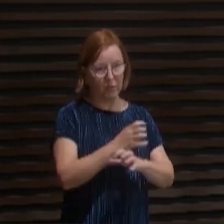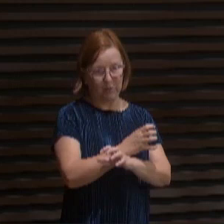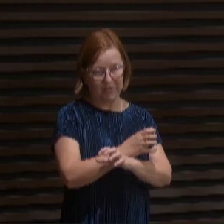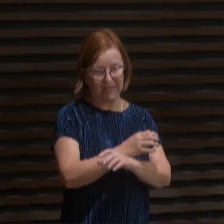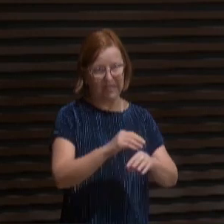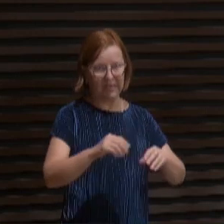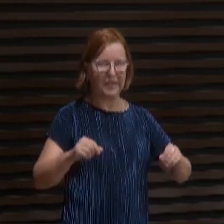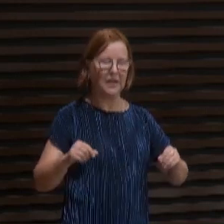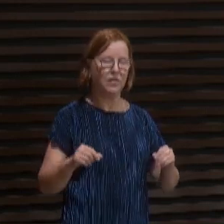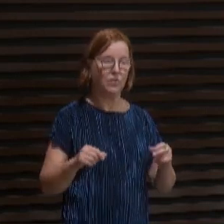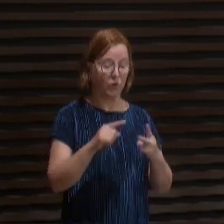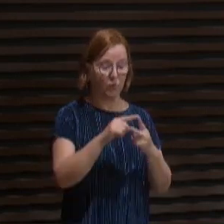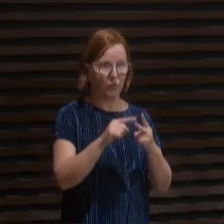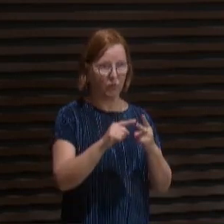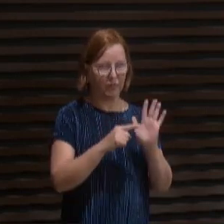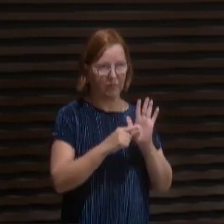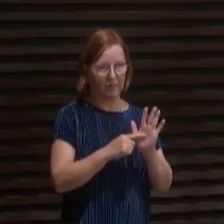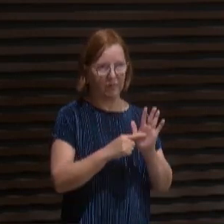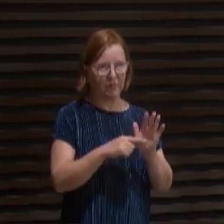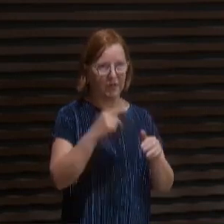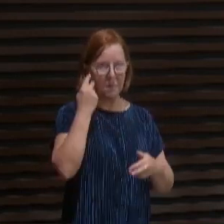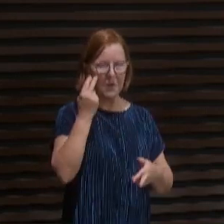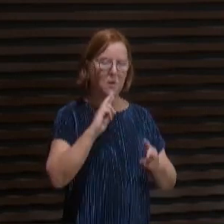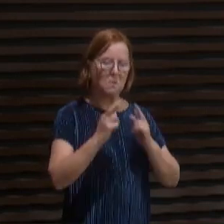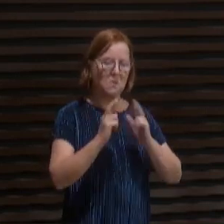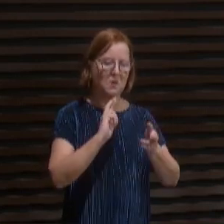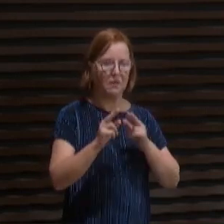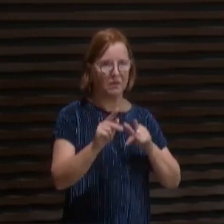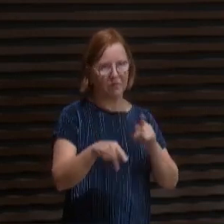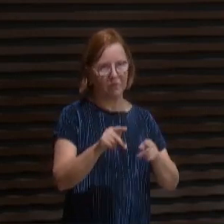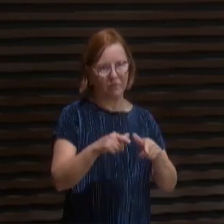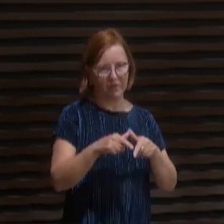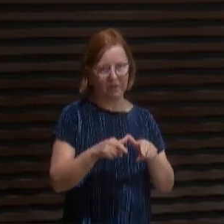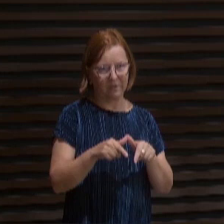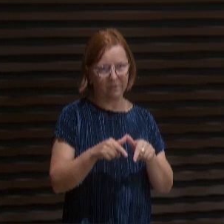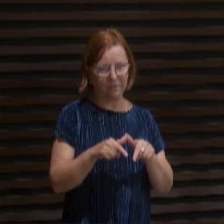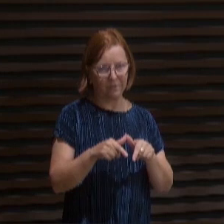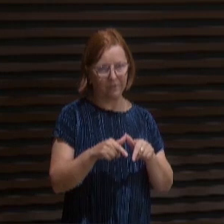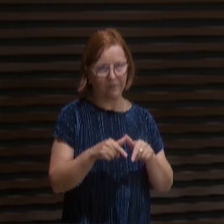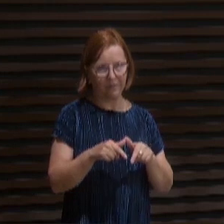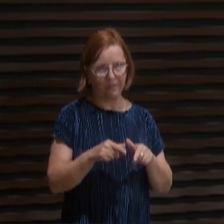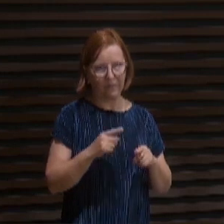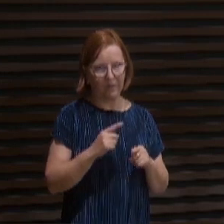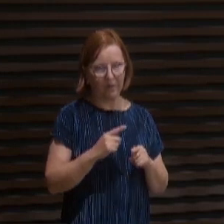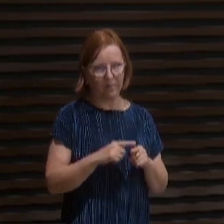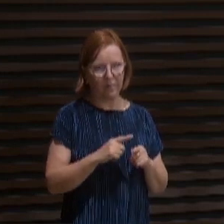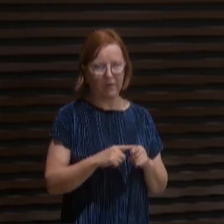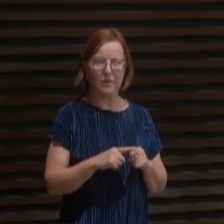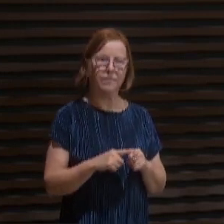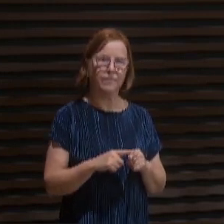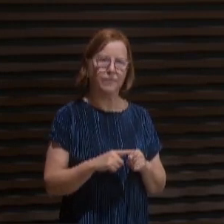os representantes para a murmuração do povo de Israel, porque eles